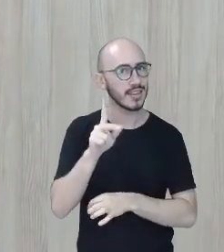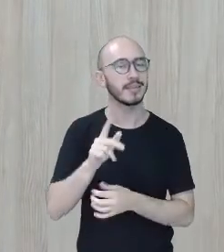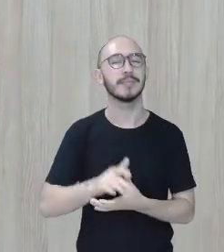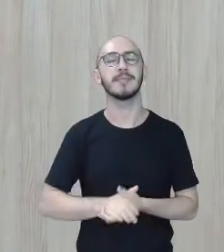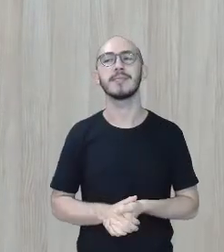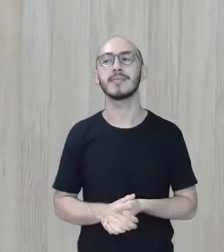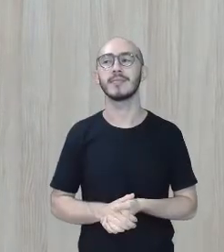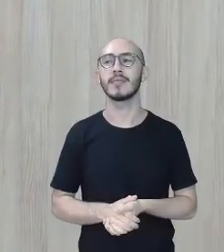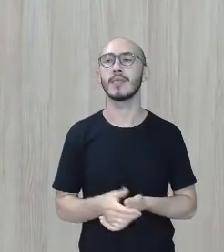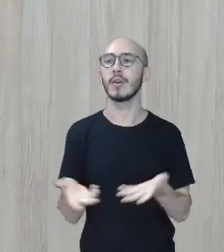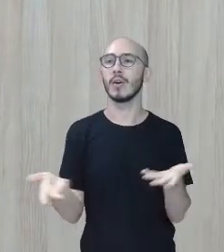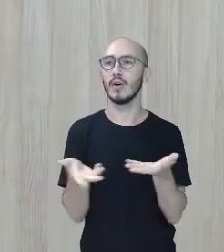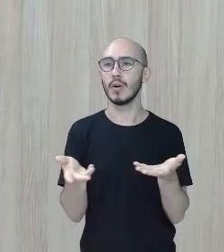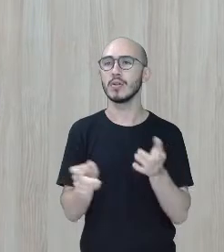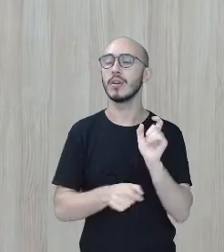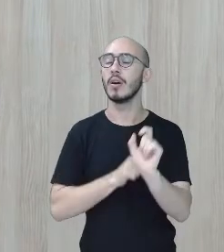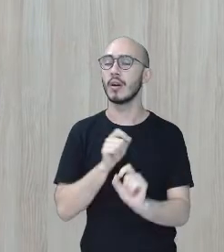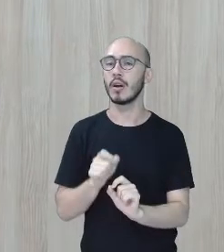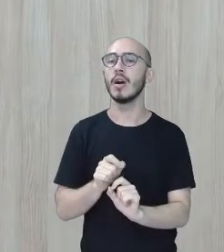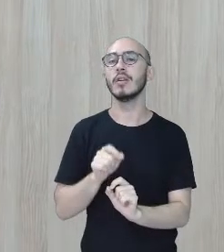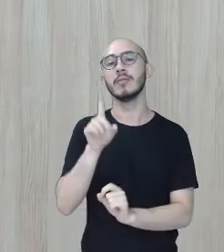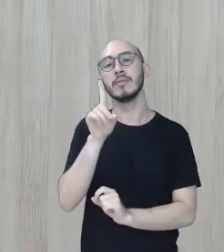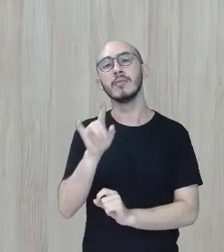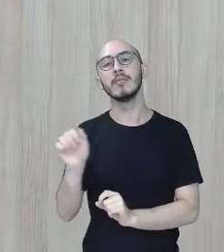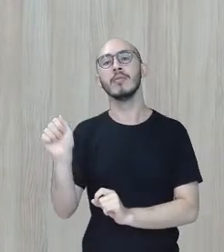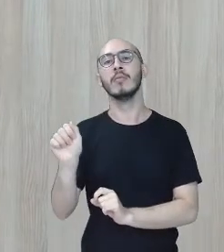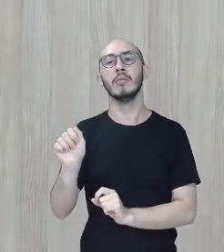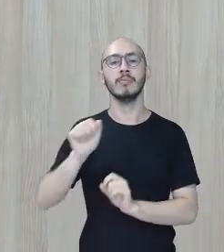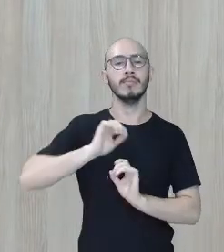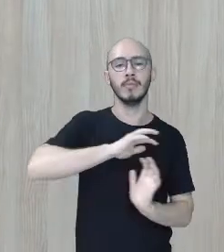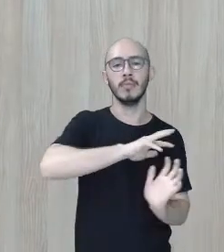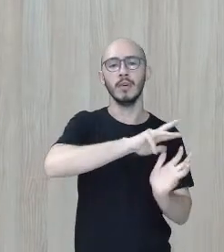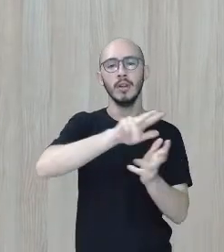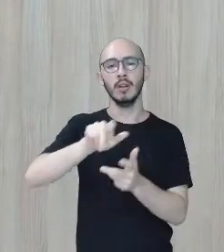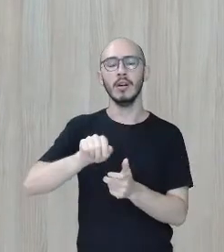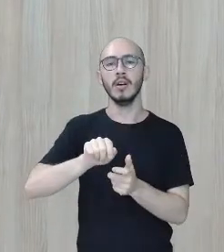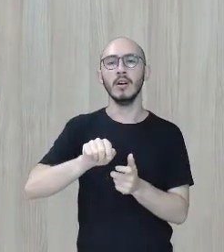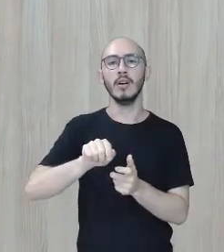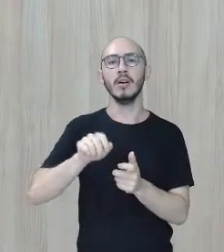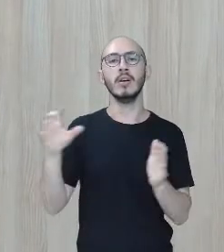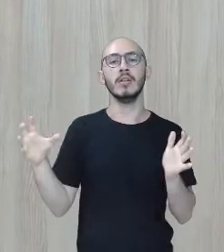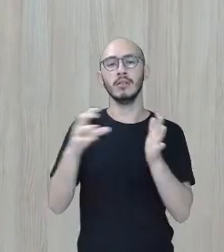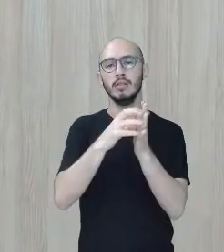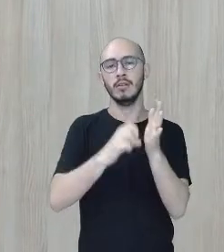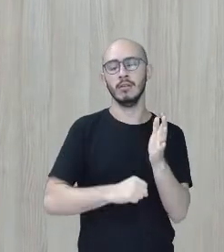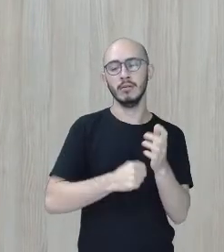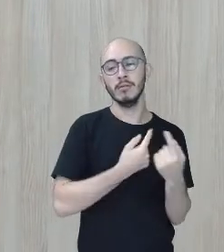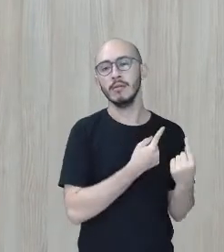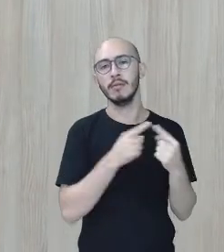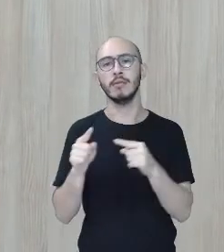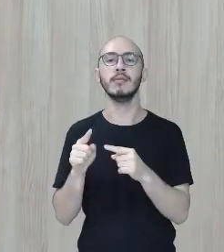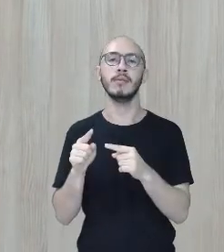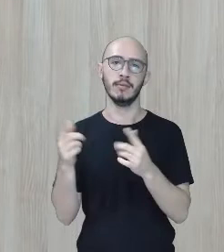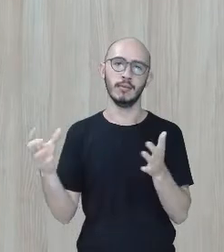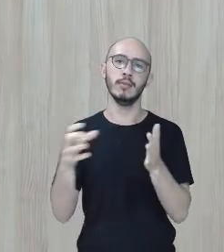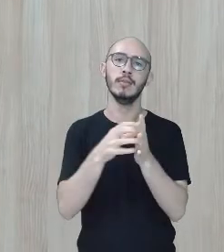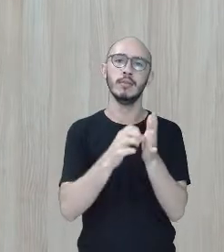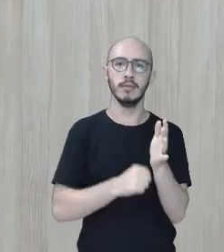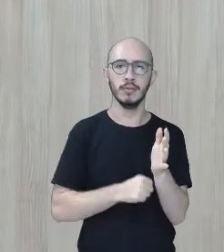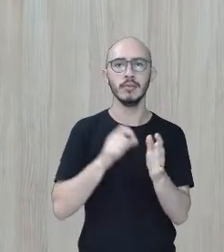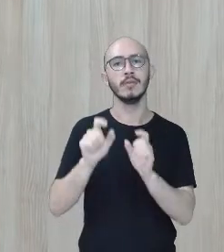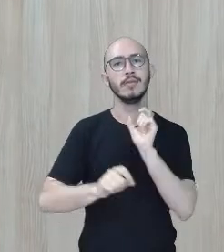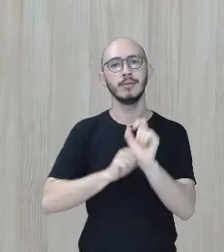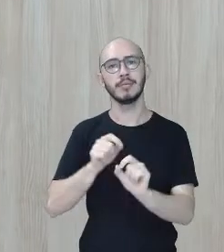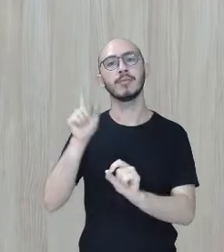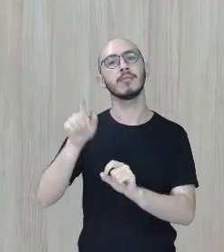atenção. Então, hoje, pessoal, é o Dia Mundial da AIDS, na luta contra a AIDS, né? Então, é